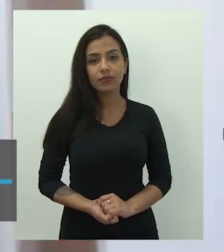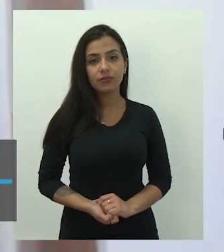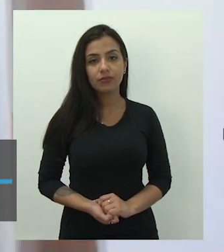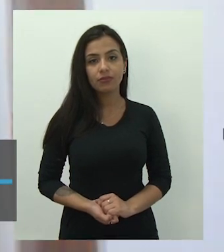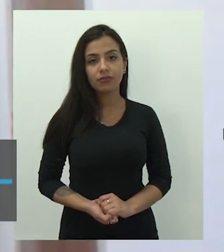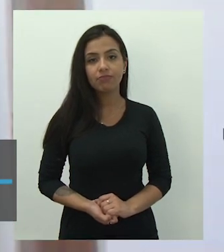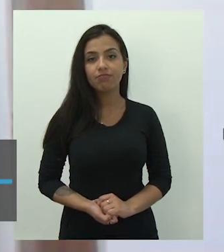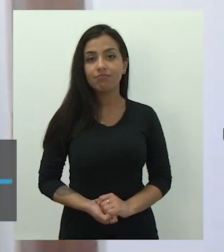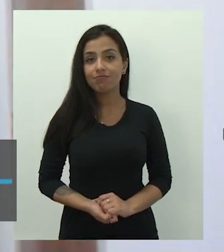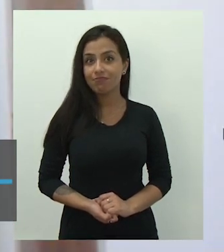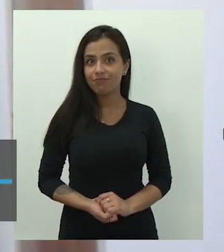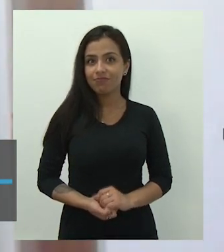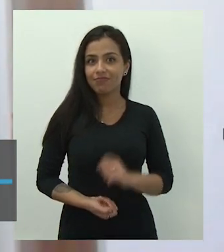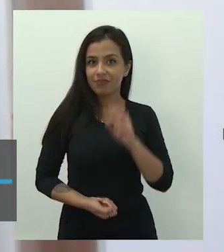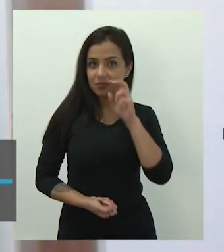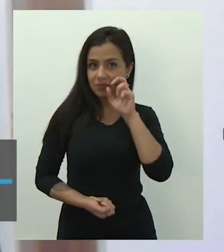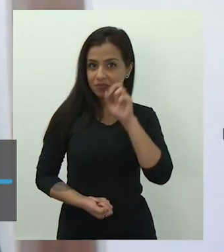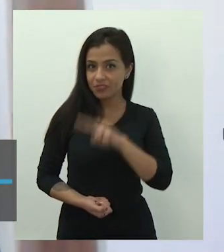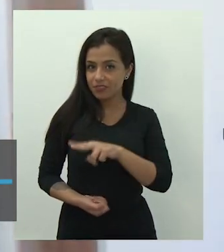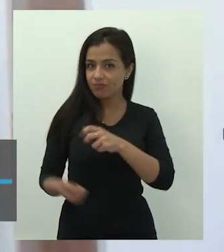vamos lá, as contribuições.